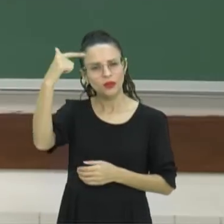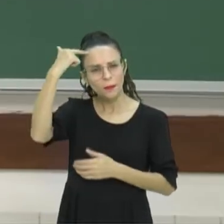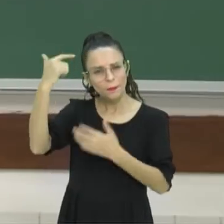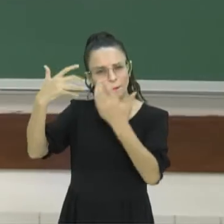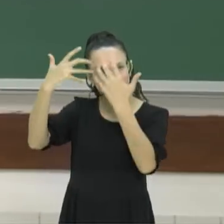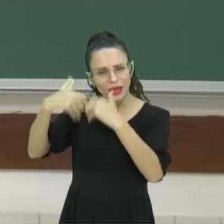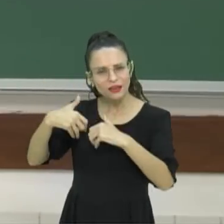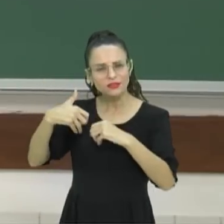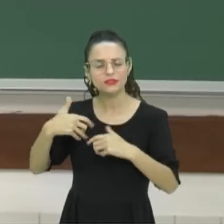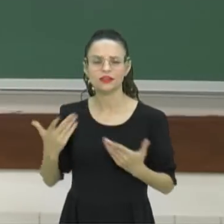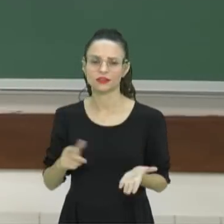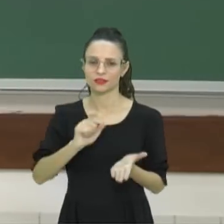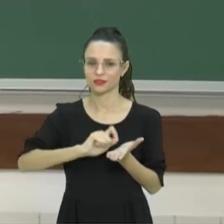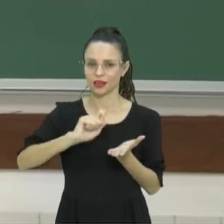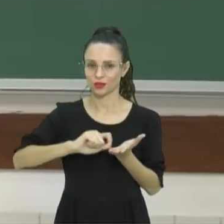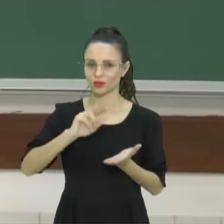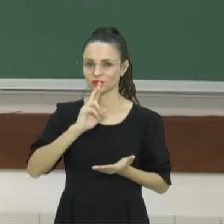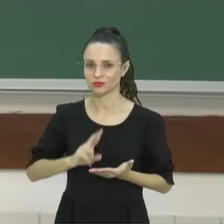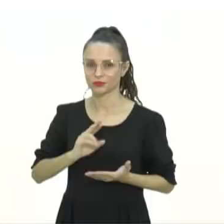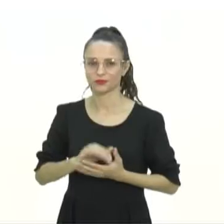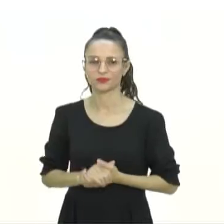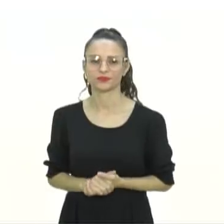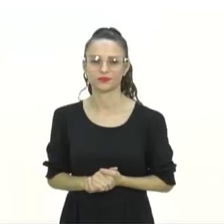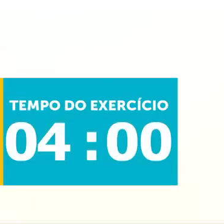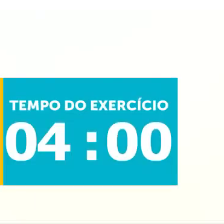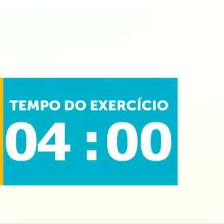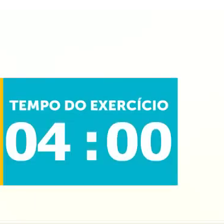pouquinho, pensa e anota a sua resposta.